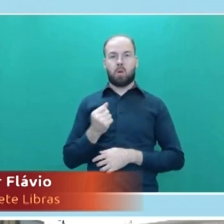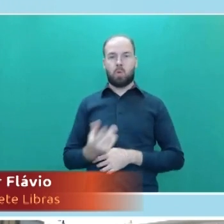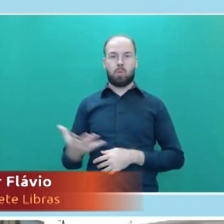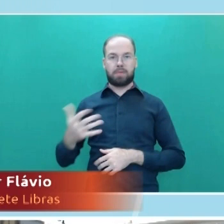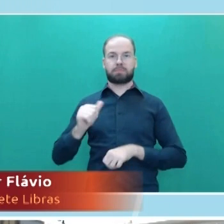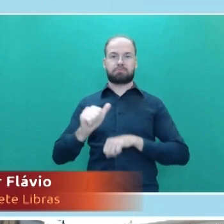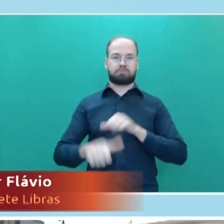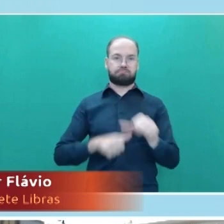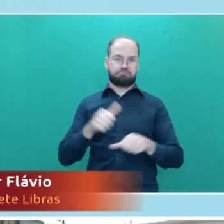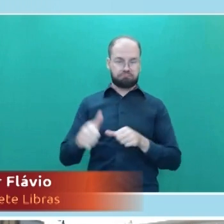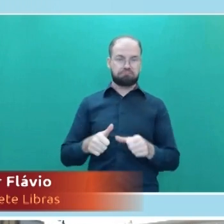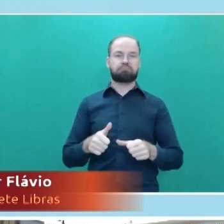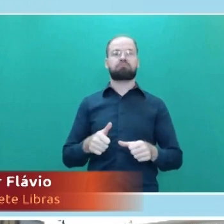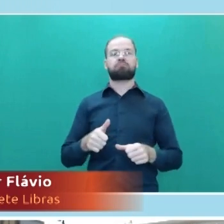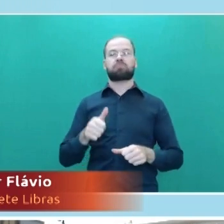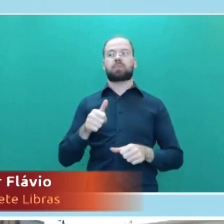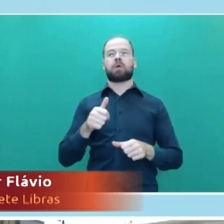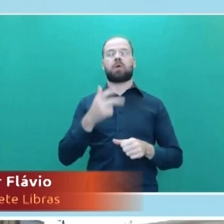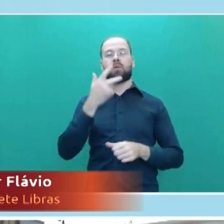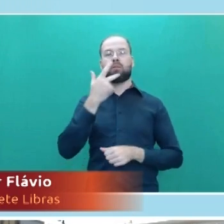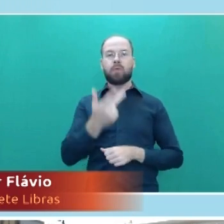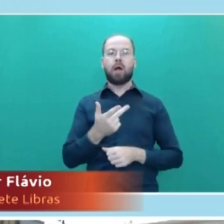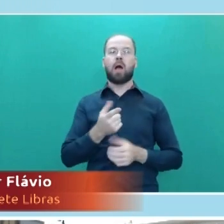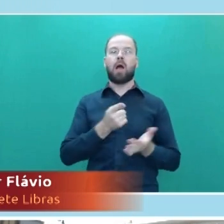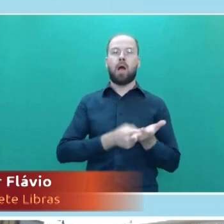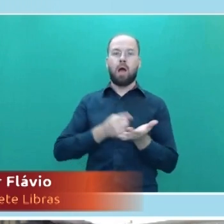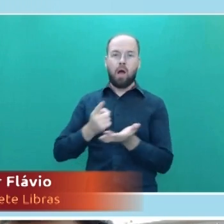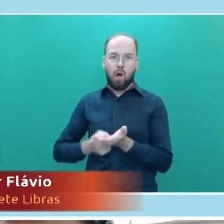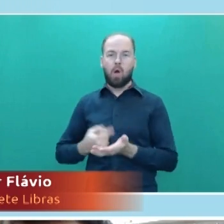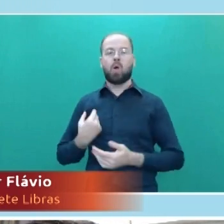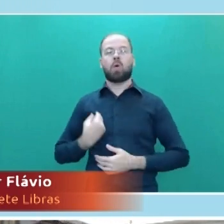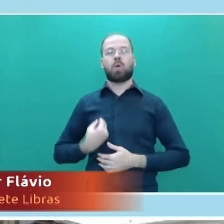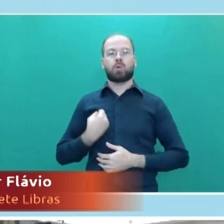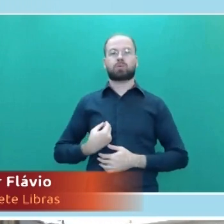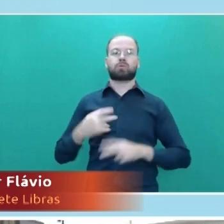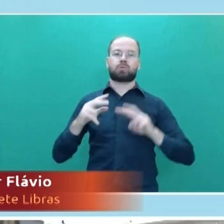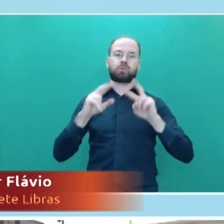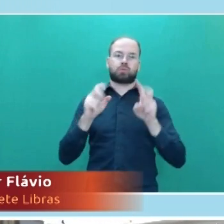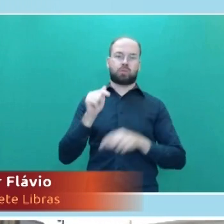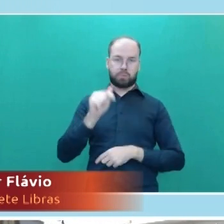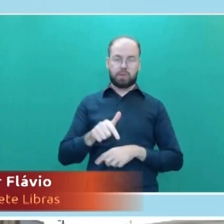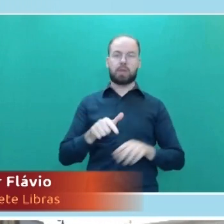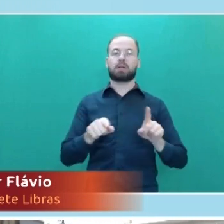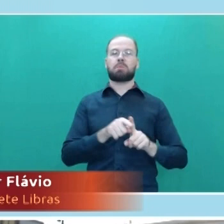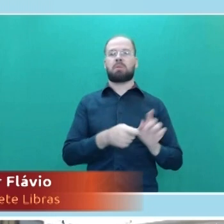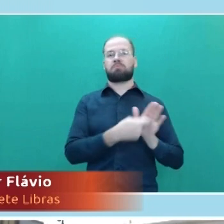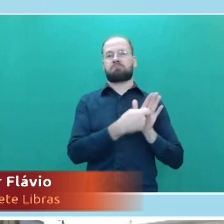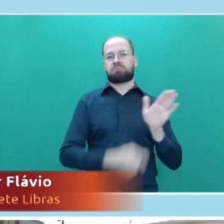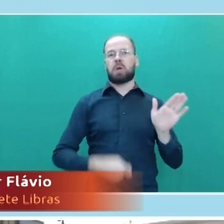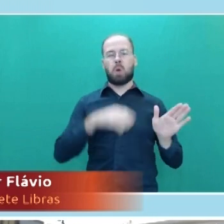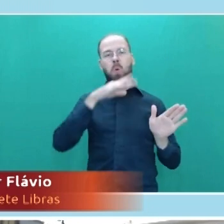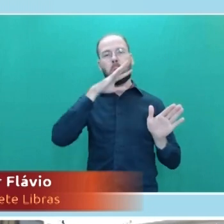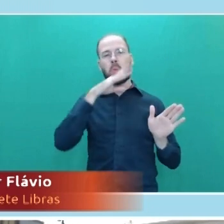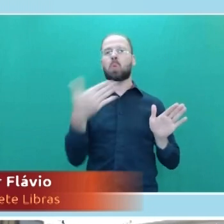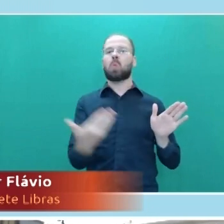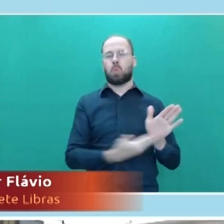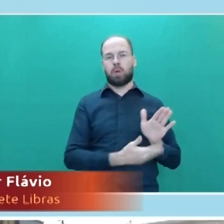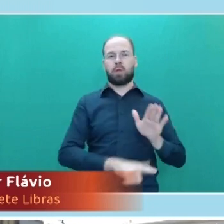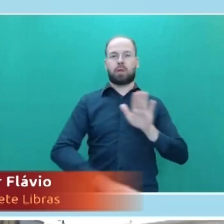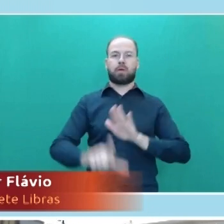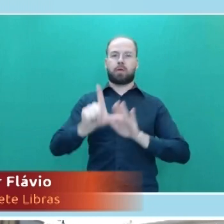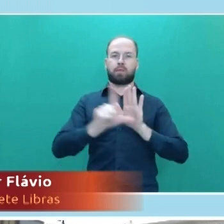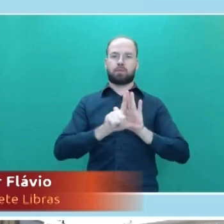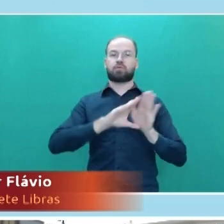para falar que alguns acordos prevalecem sobre a legislação, também uma redação muito ruim da lei, né? Tiraram lá